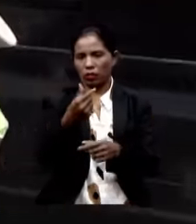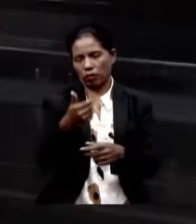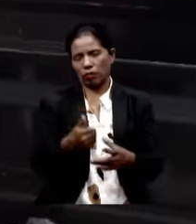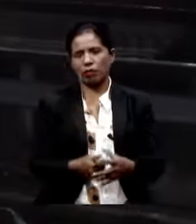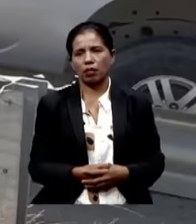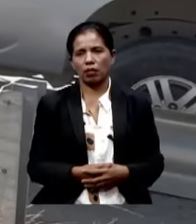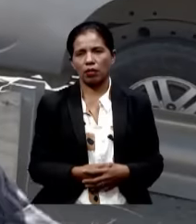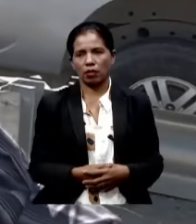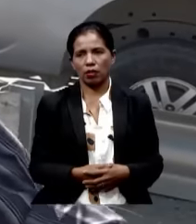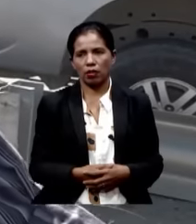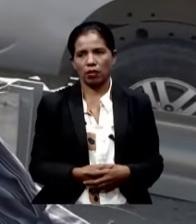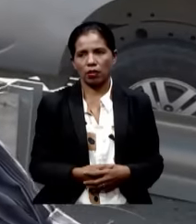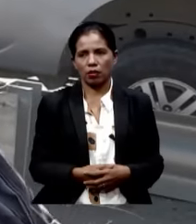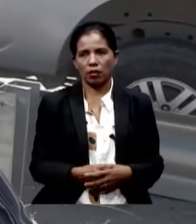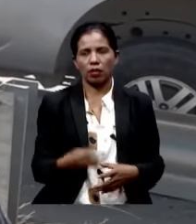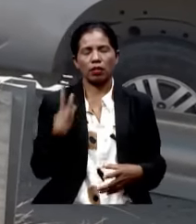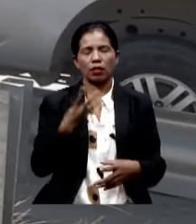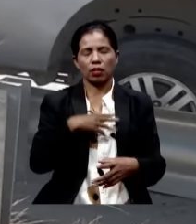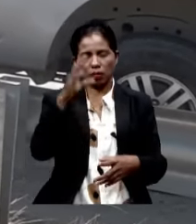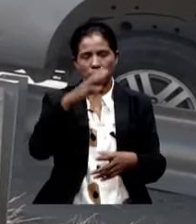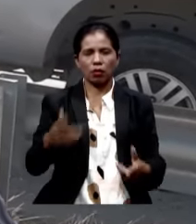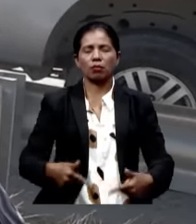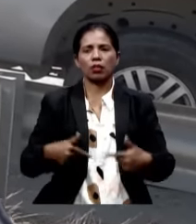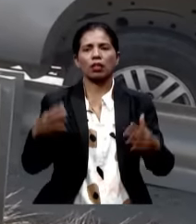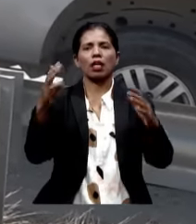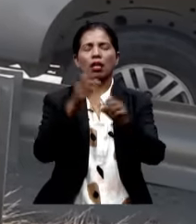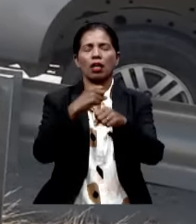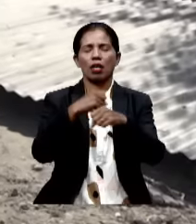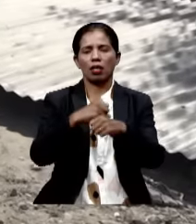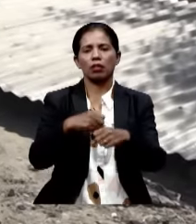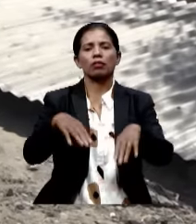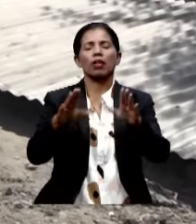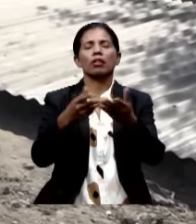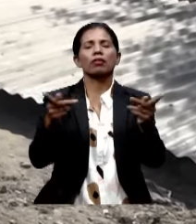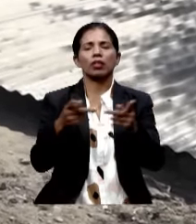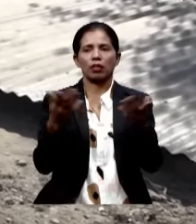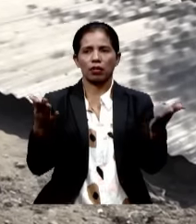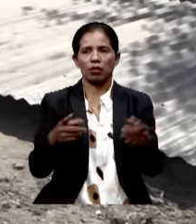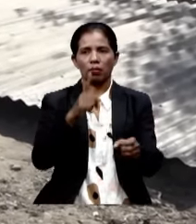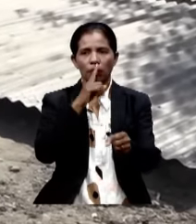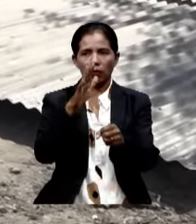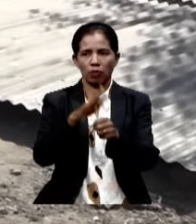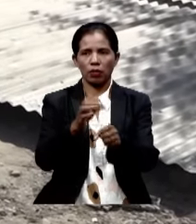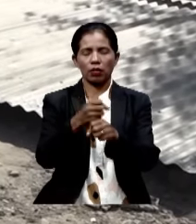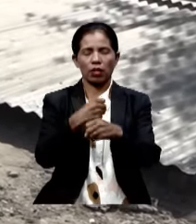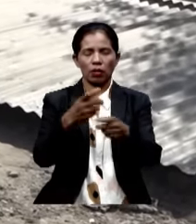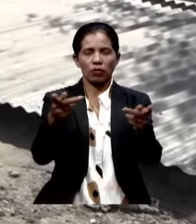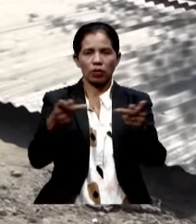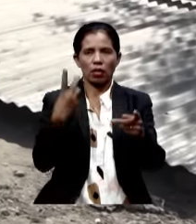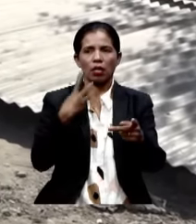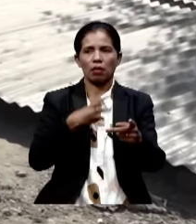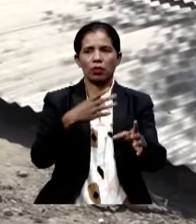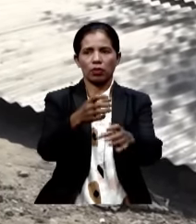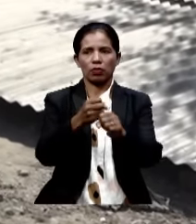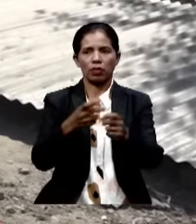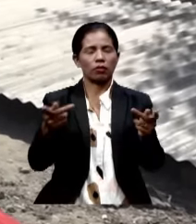makai ma dito buka muda. Agora ita dito bayi dan dela dia kutu. Ita bau buka idan ni. Awara prometo na tala fati fo ami da pas naru kami sobo. Agora